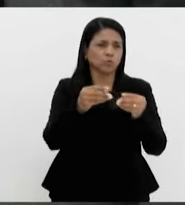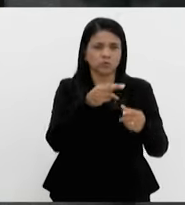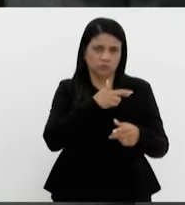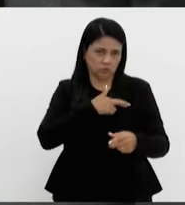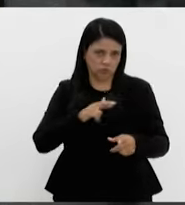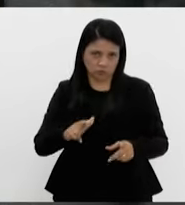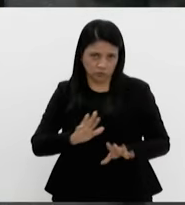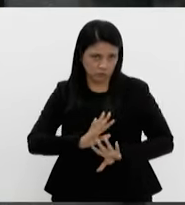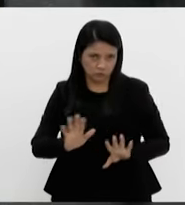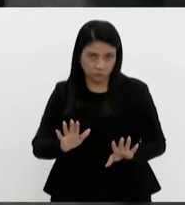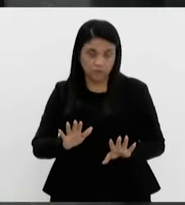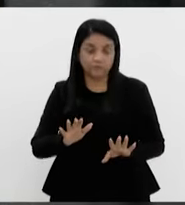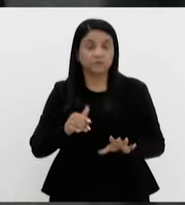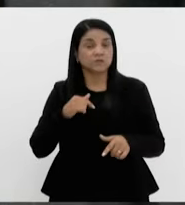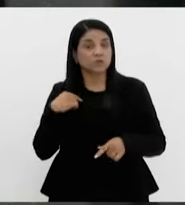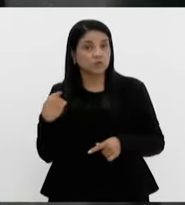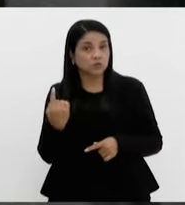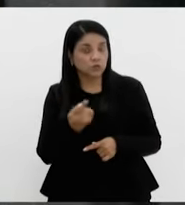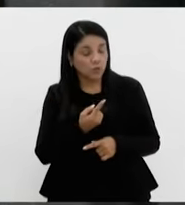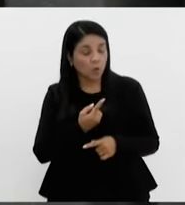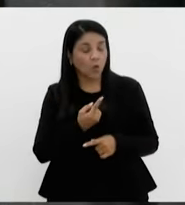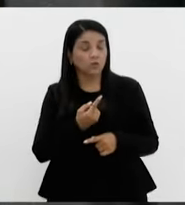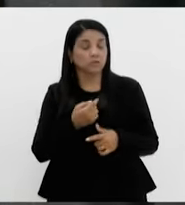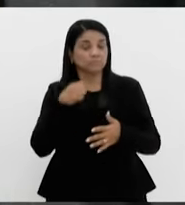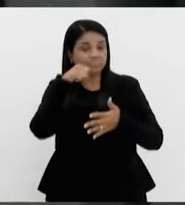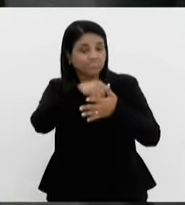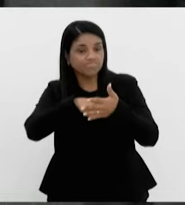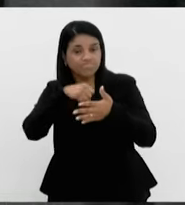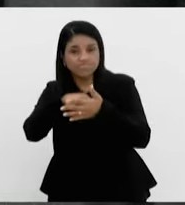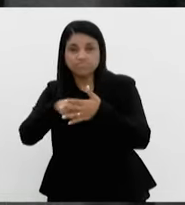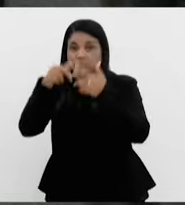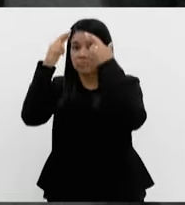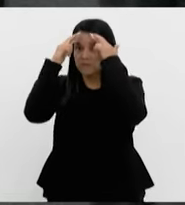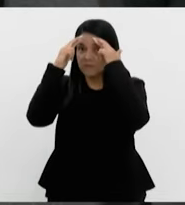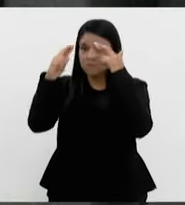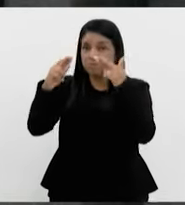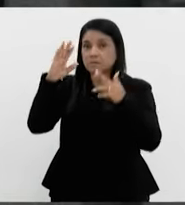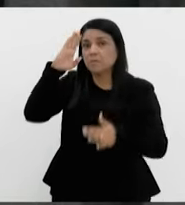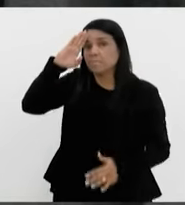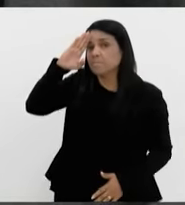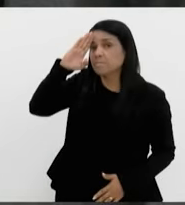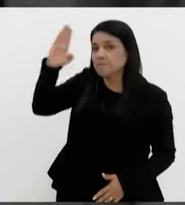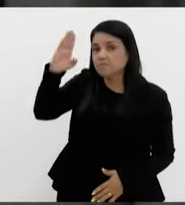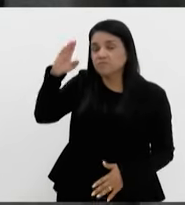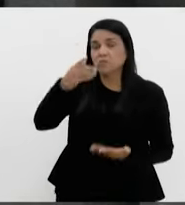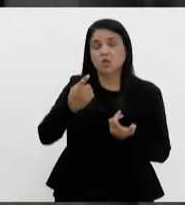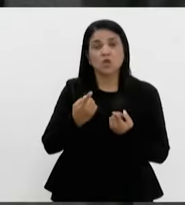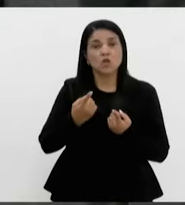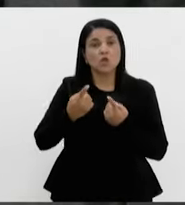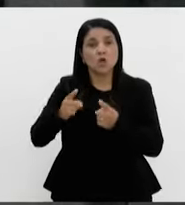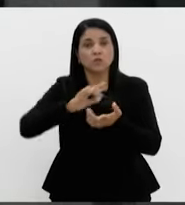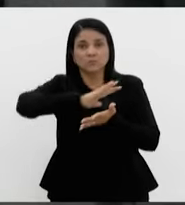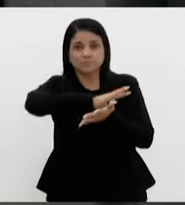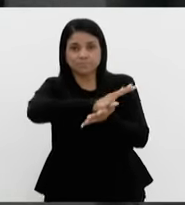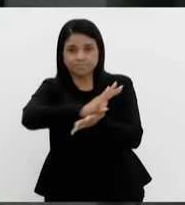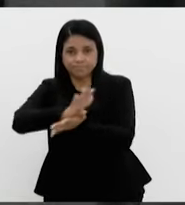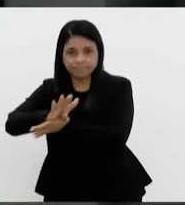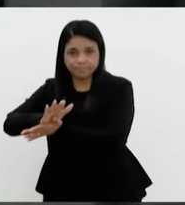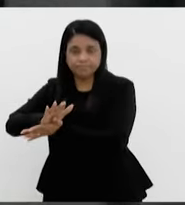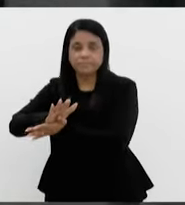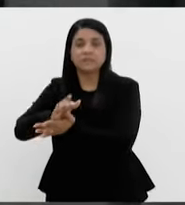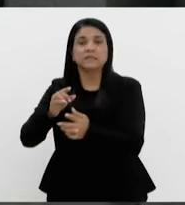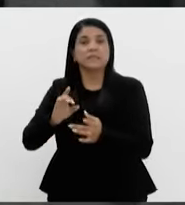Eu acho que todas devemos lutar pelo respeito, contra a intolerância e pela mais